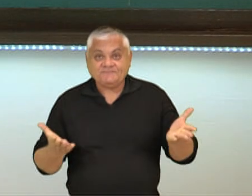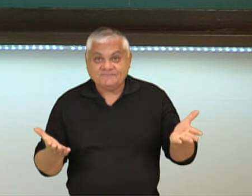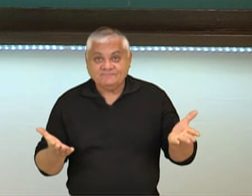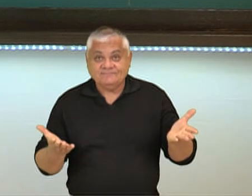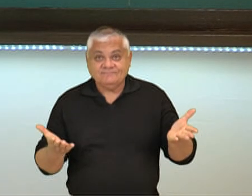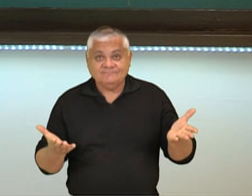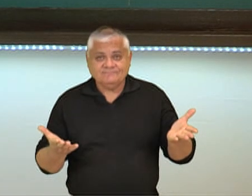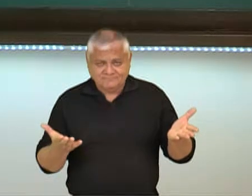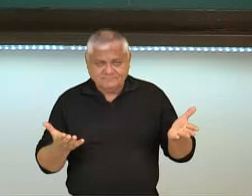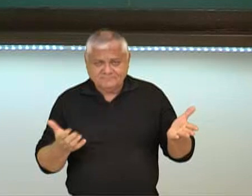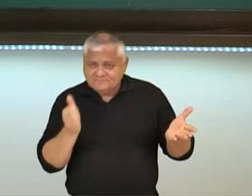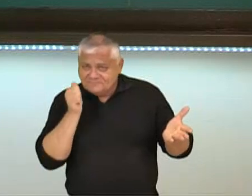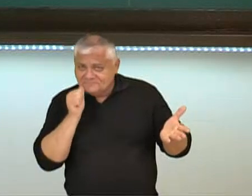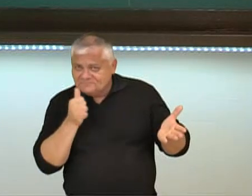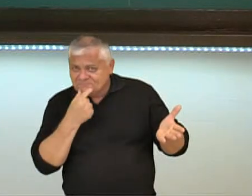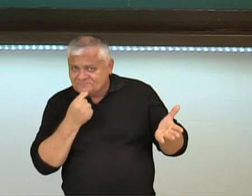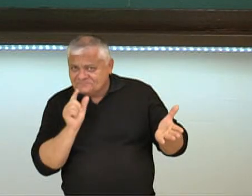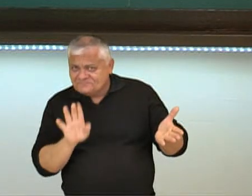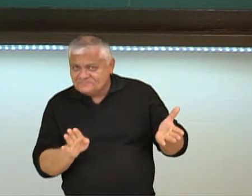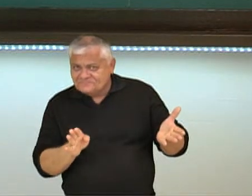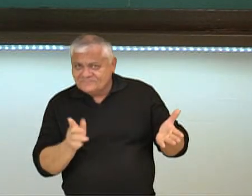E aí, meu querido, e aí, minha querida?